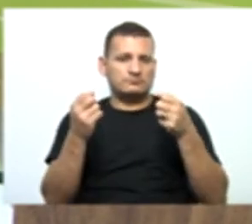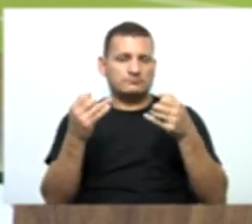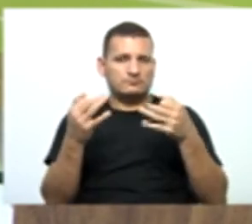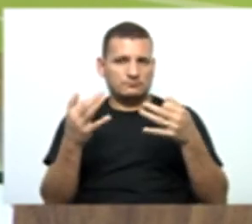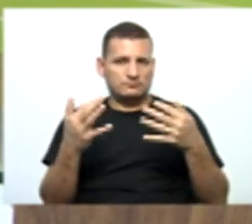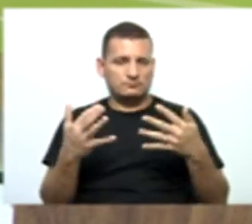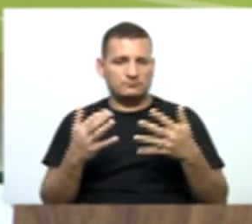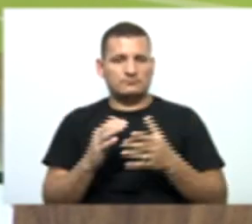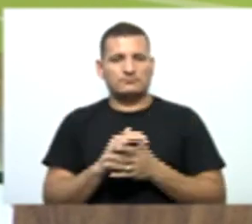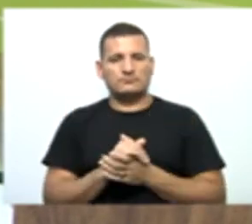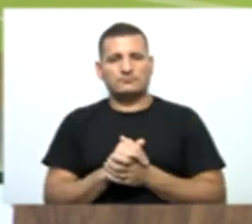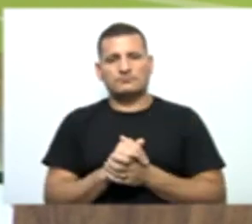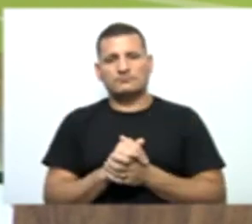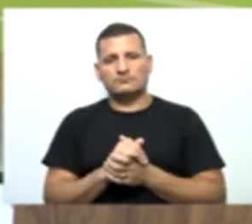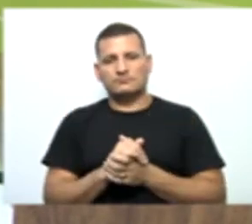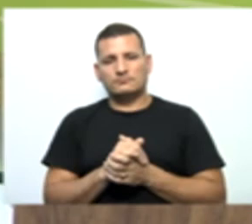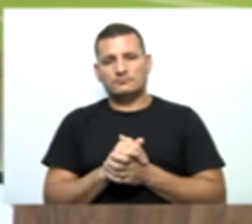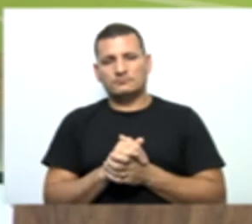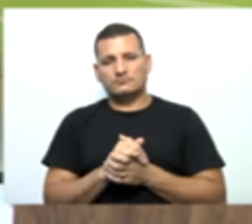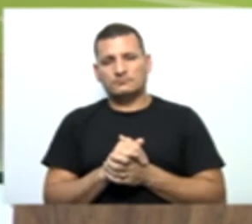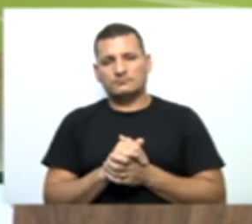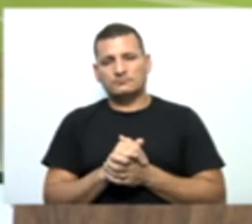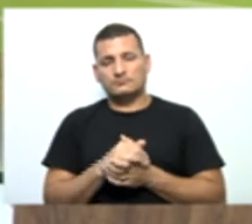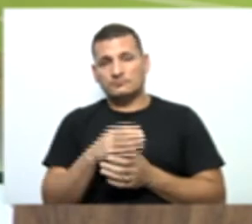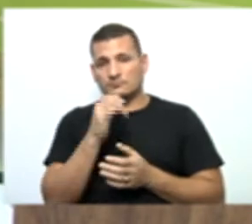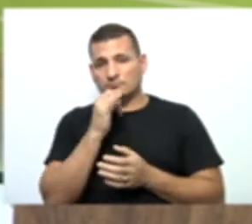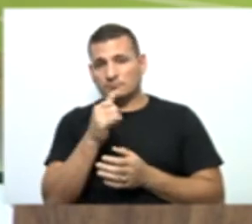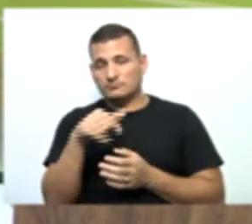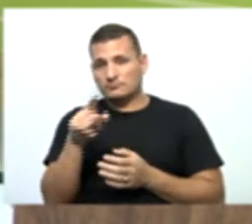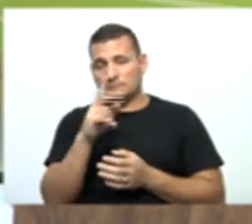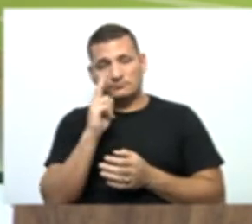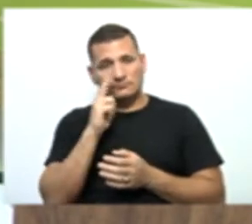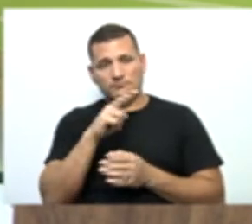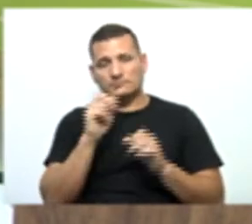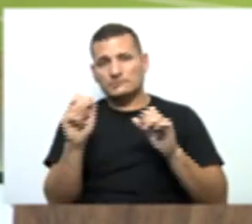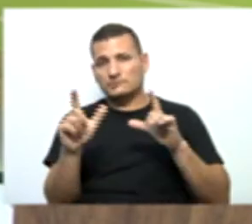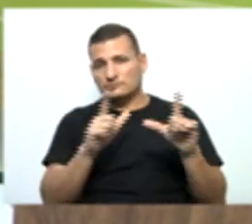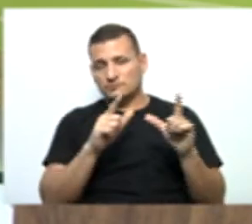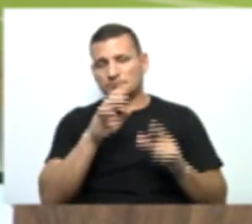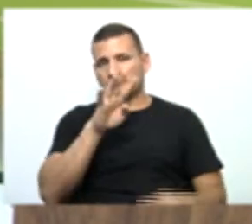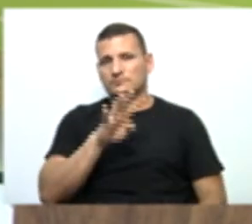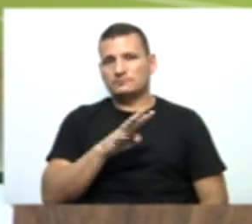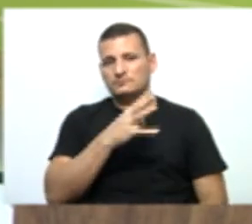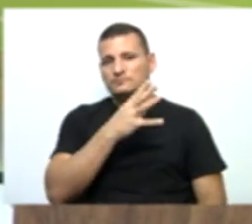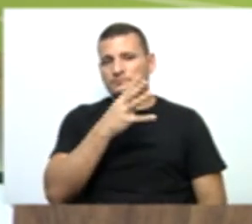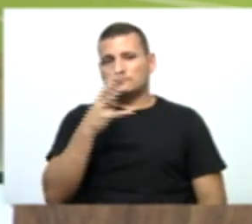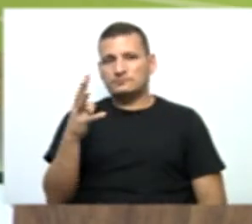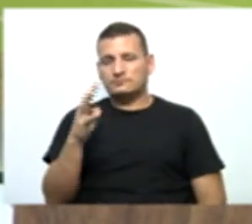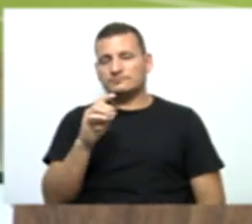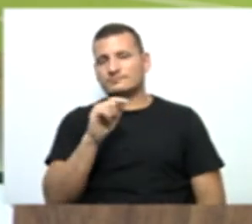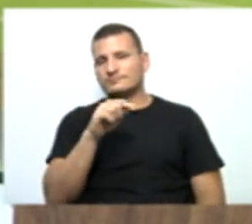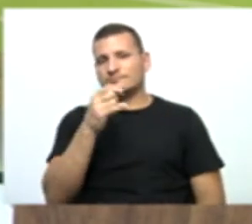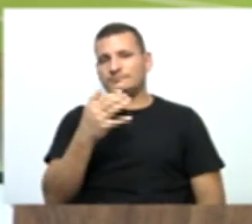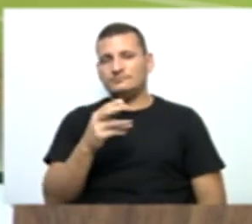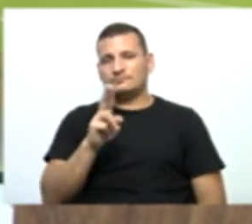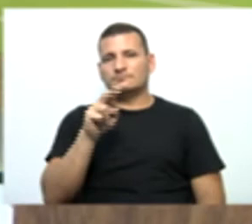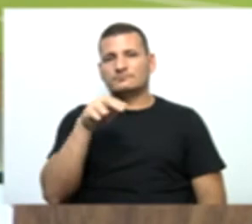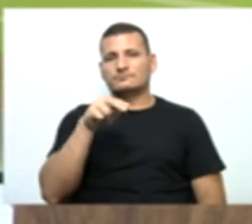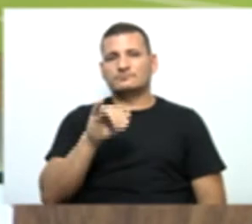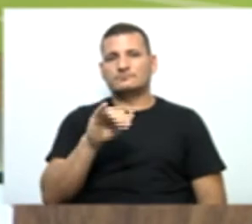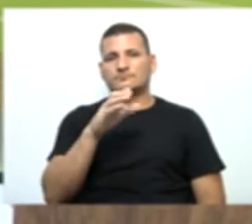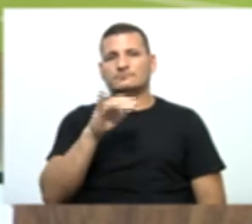ponto de vista aqui. Se vocês olharem o slide da tabela que fala sobre unicidade, queria que